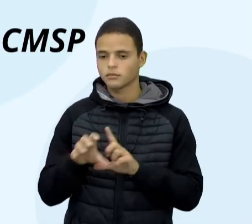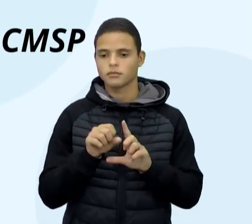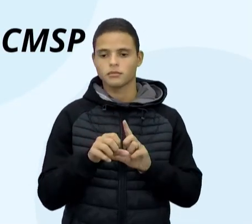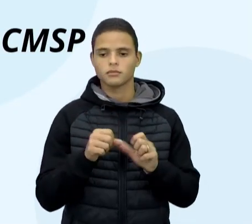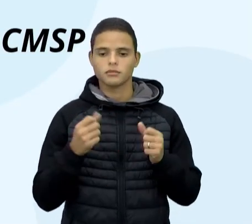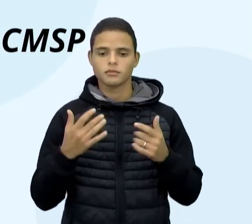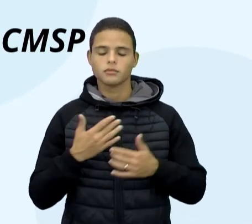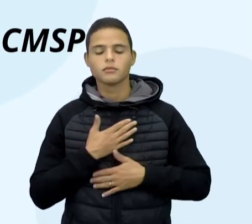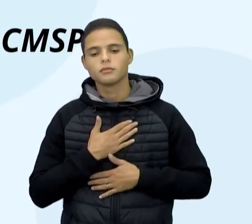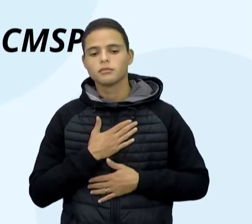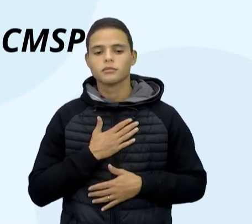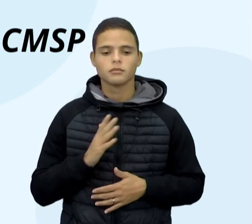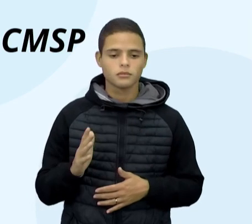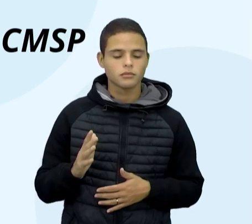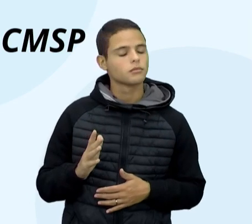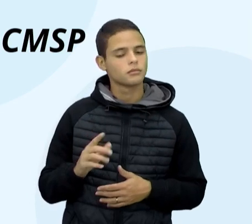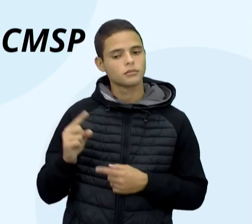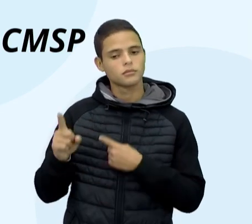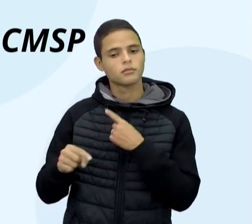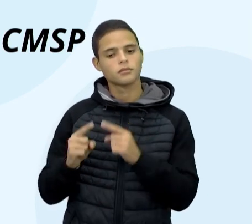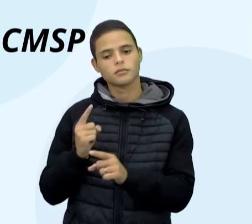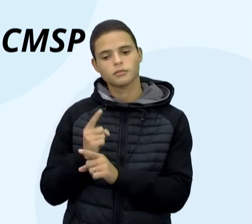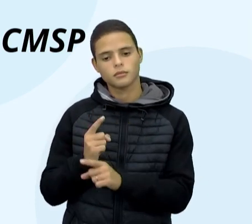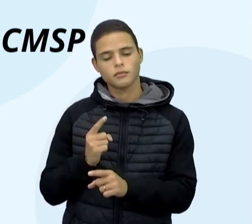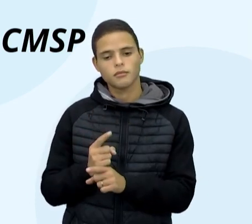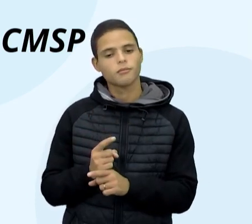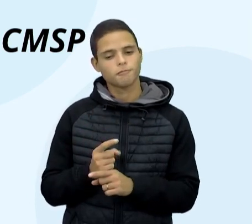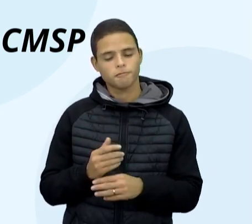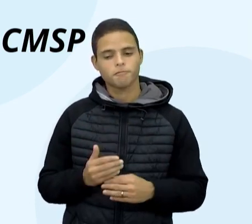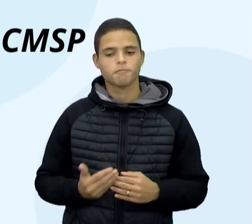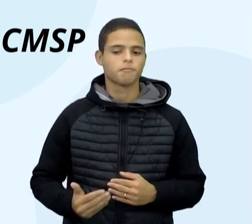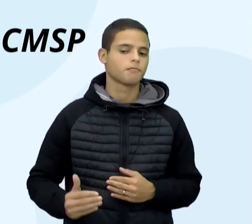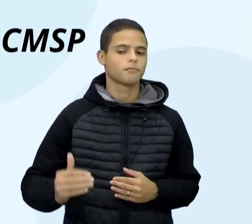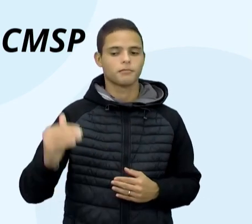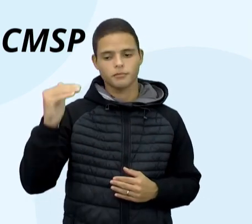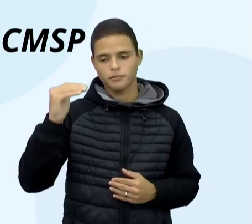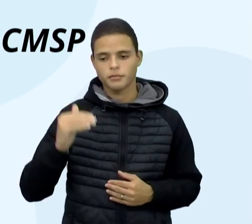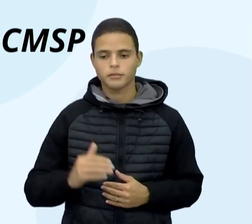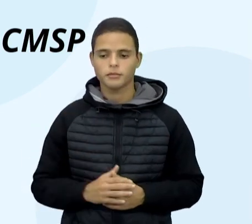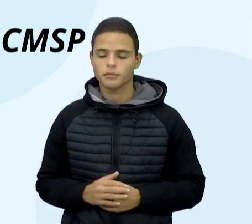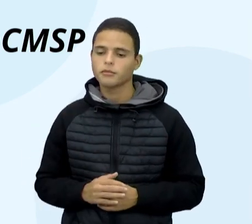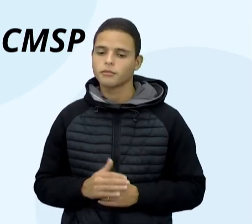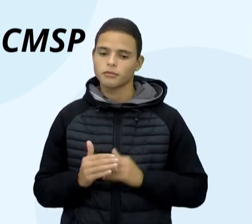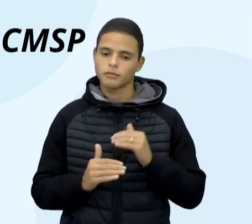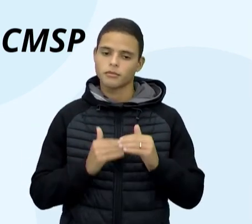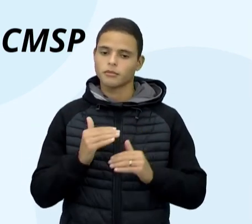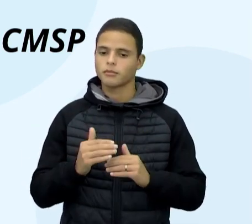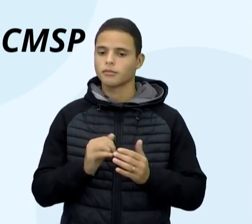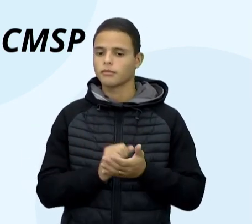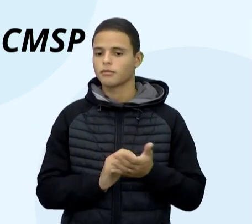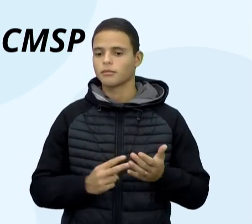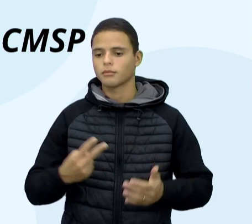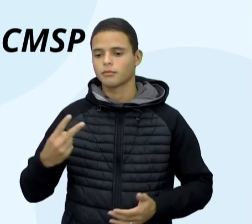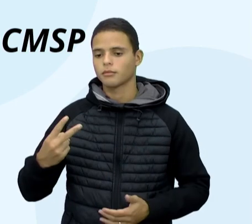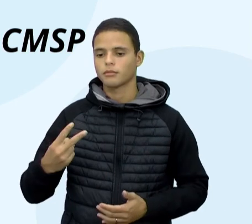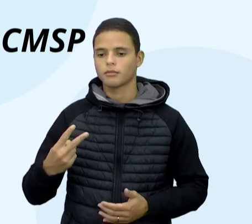o que você está achando, e na próxima aula a gente avança com o nosso desenvolvimento